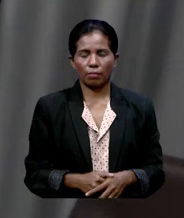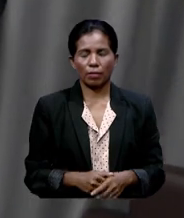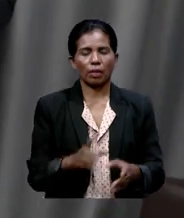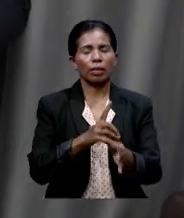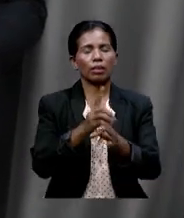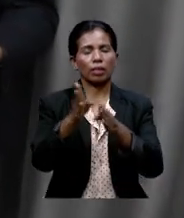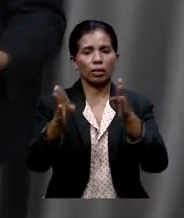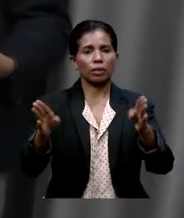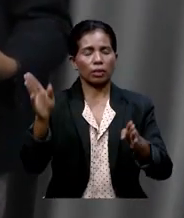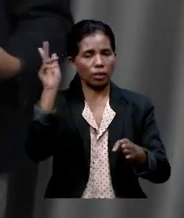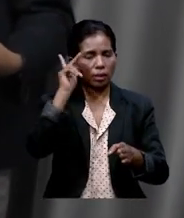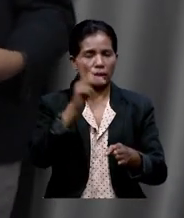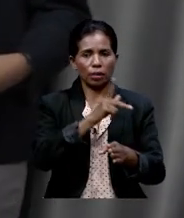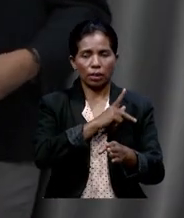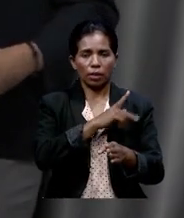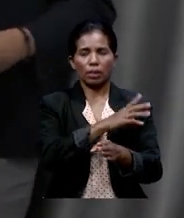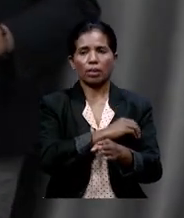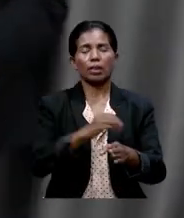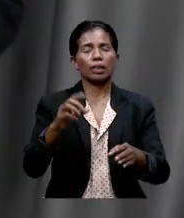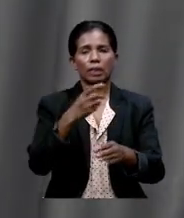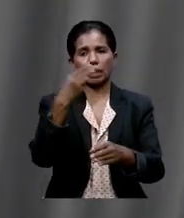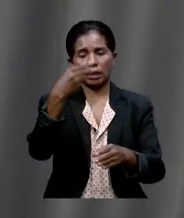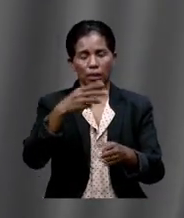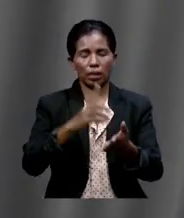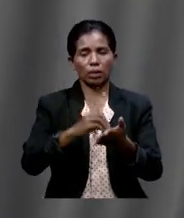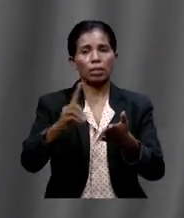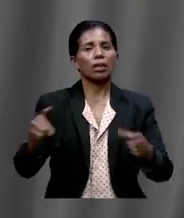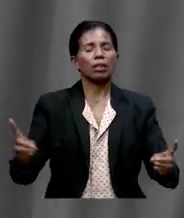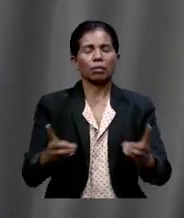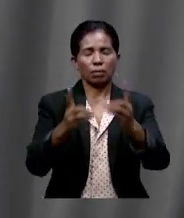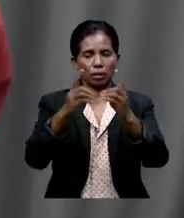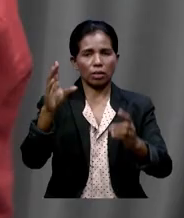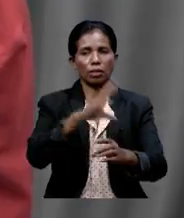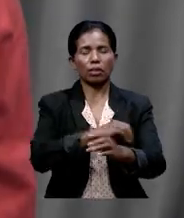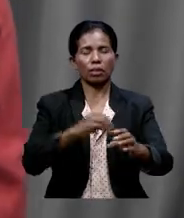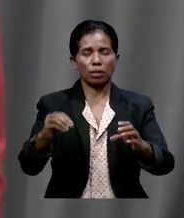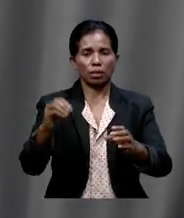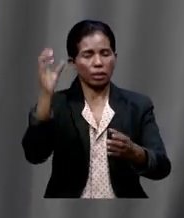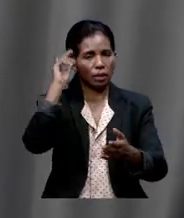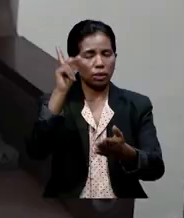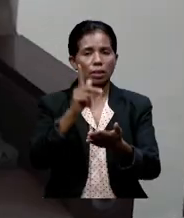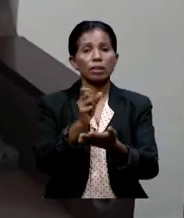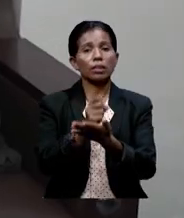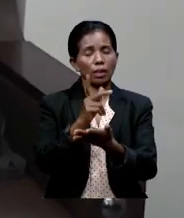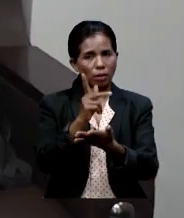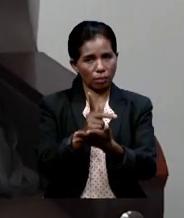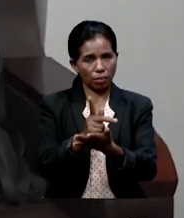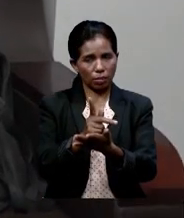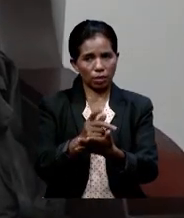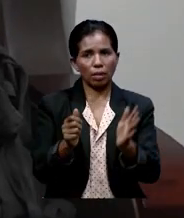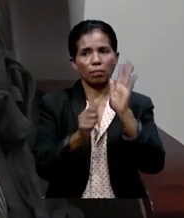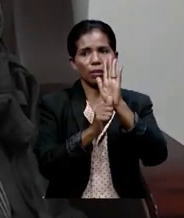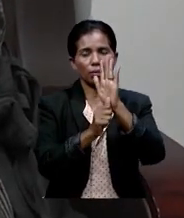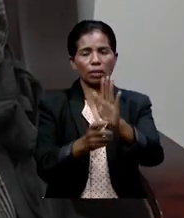Diretora Clebor de Eficiência Tilo Timor-Leste, Quintané, Azorumalo, o secretário de Estado de Comunicação Social, Expedito Dias Ximenes, onde